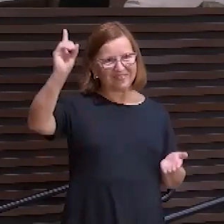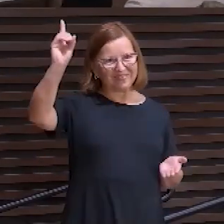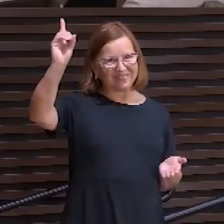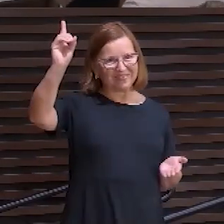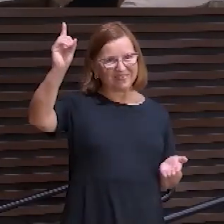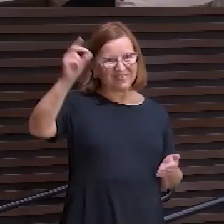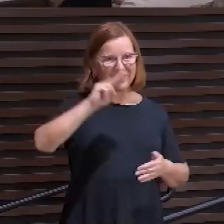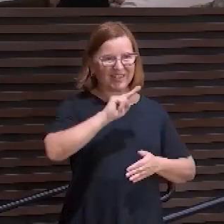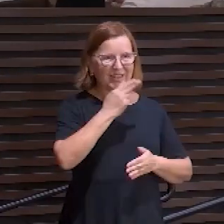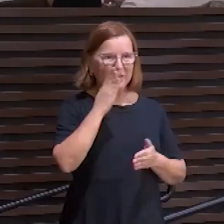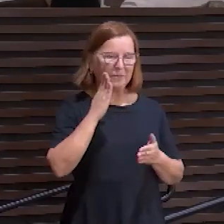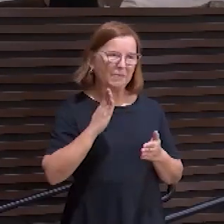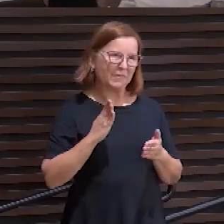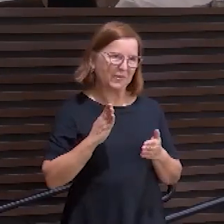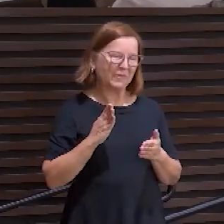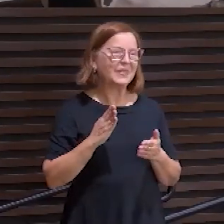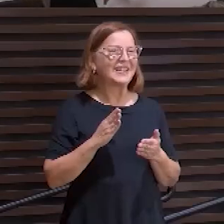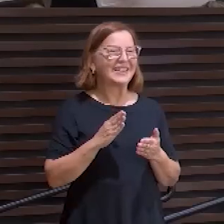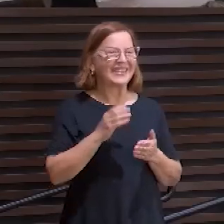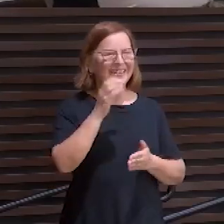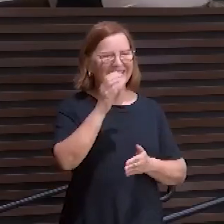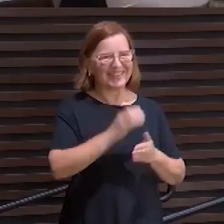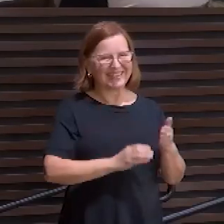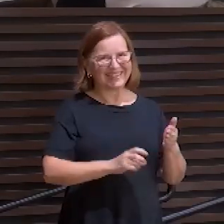em Hebreus capítulo 5.